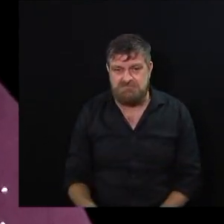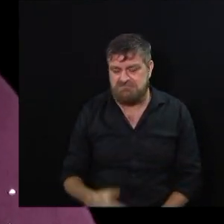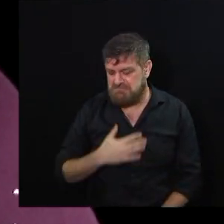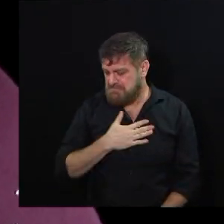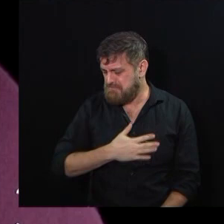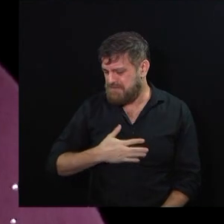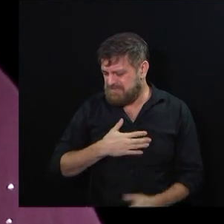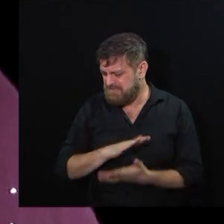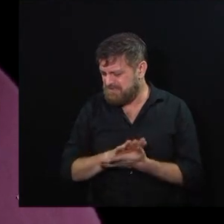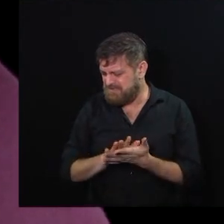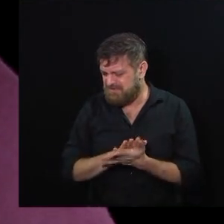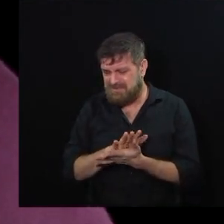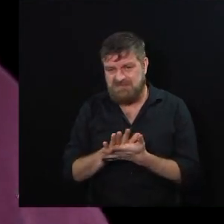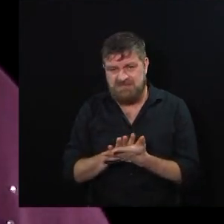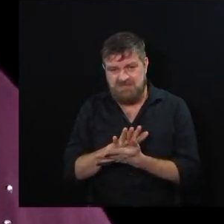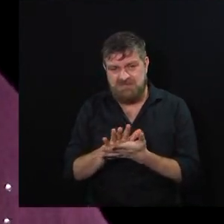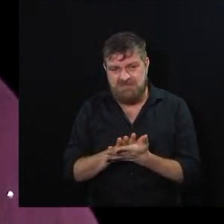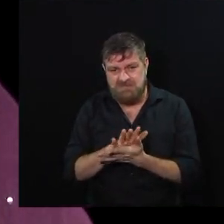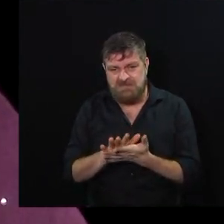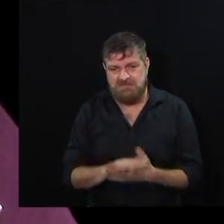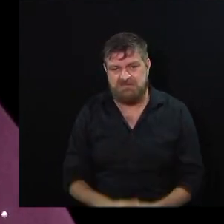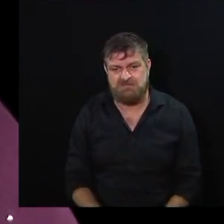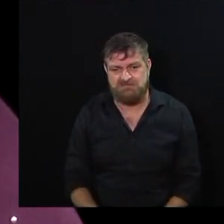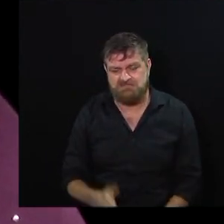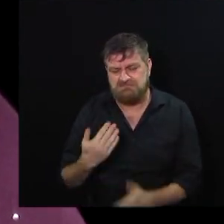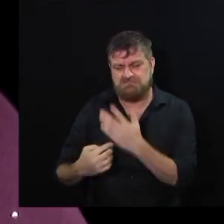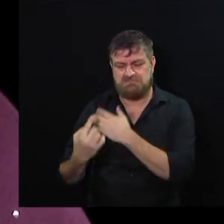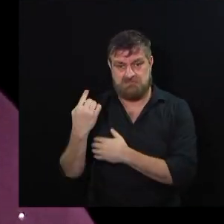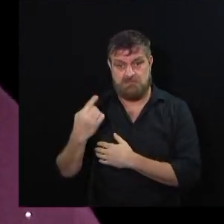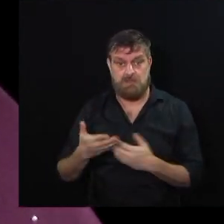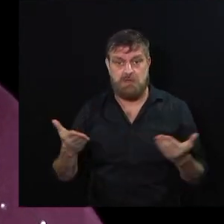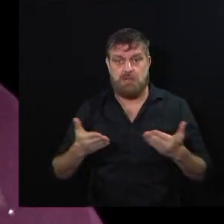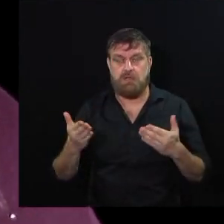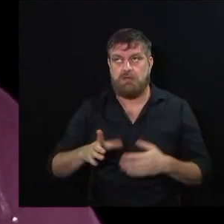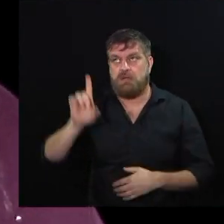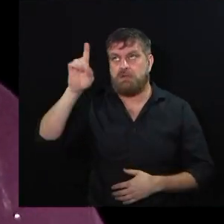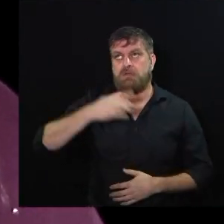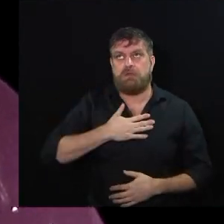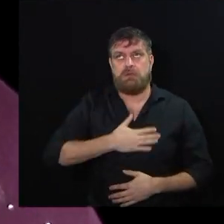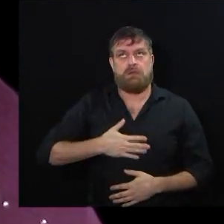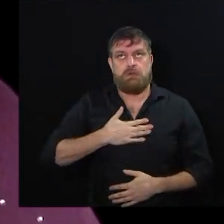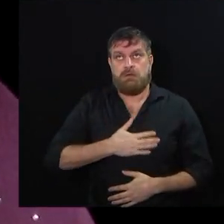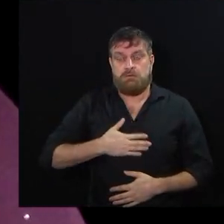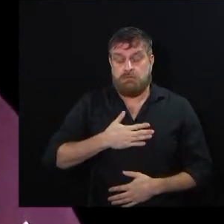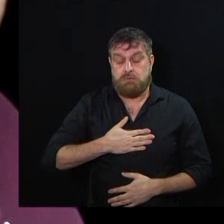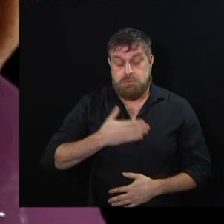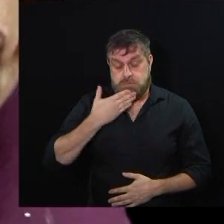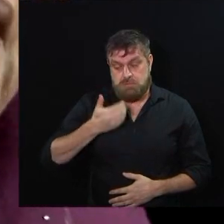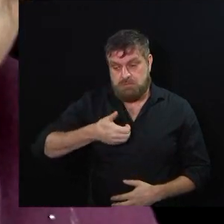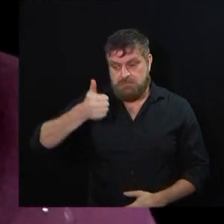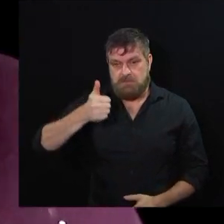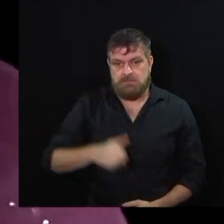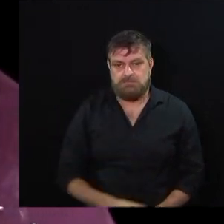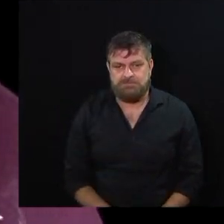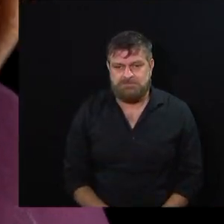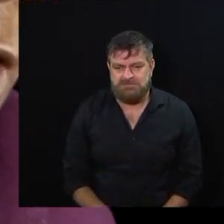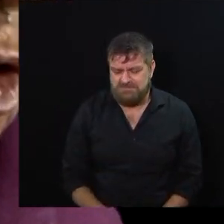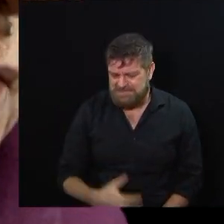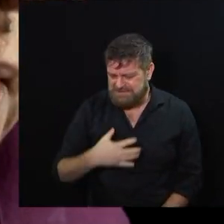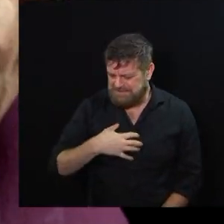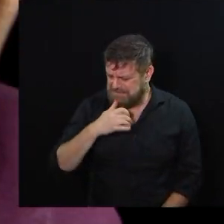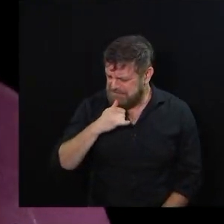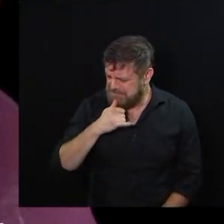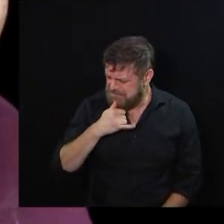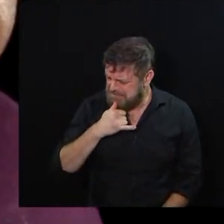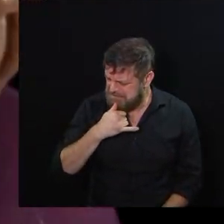às vezes, antigamente, né, que agora, graças a Deus, não tem mais isso. Eu ficava tão triste que eu não dava coragem